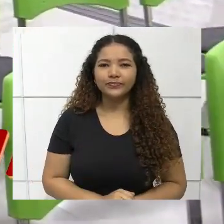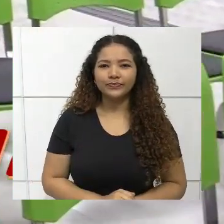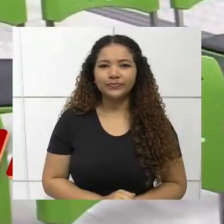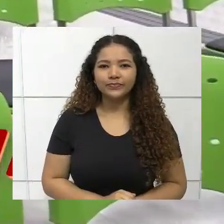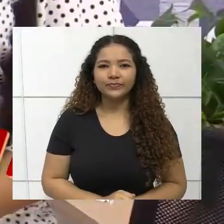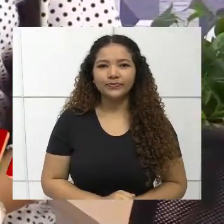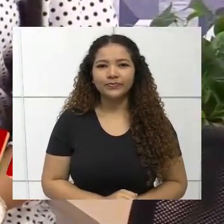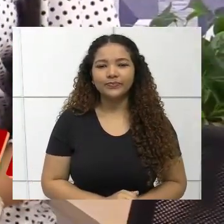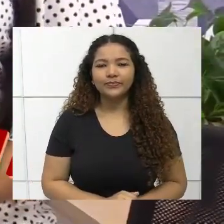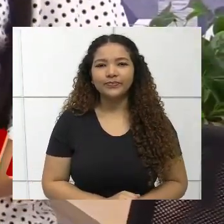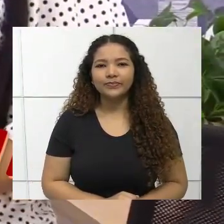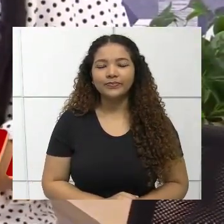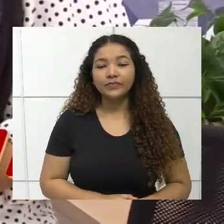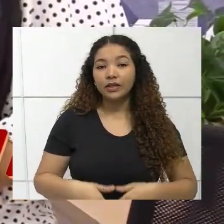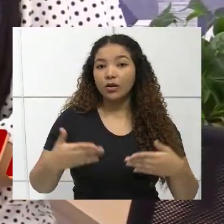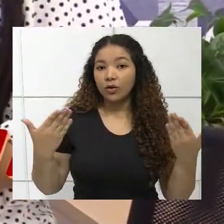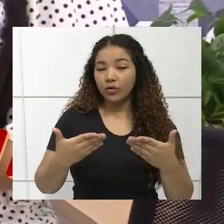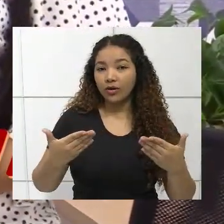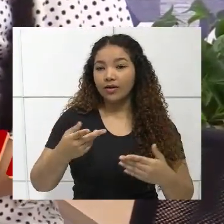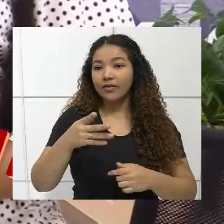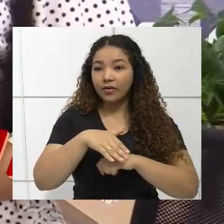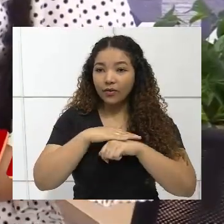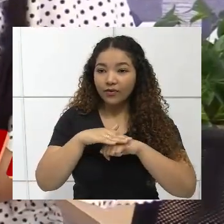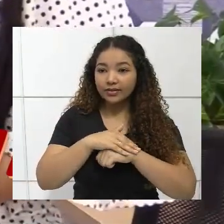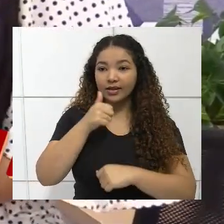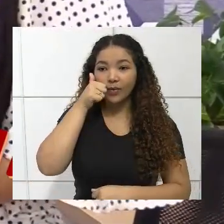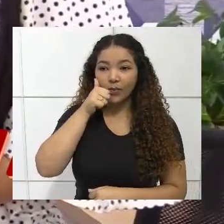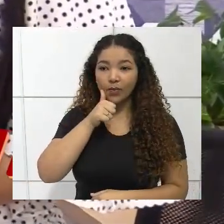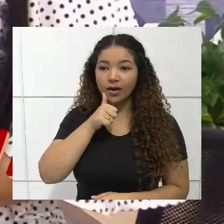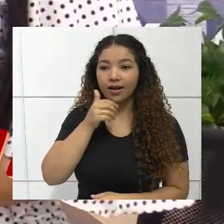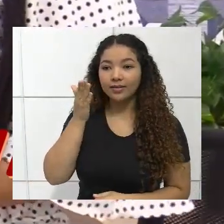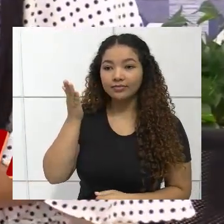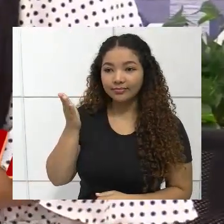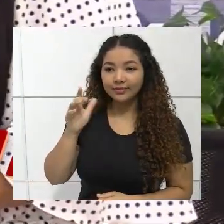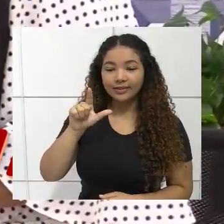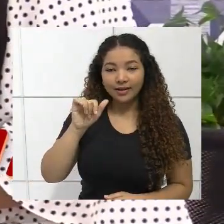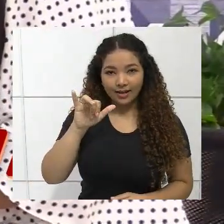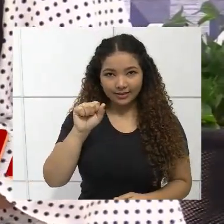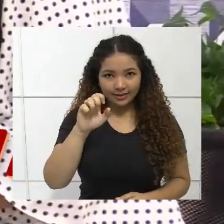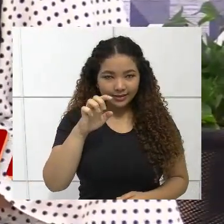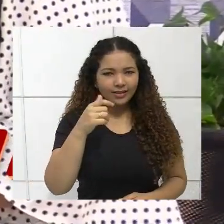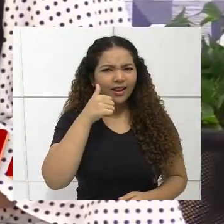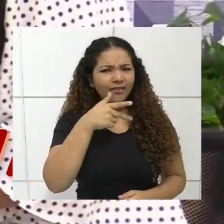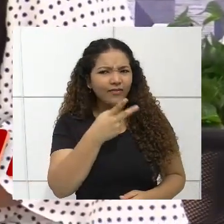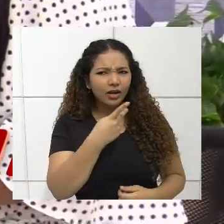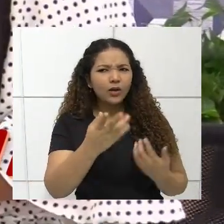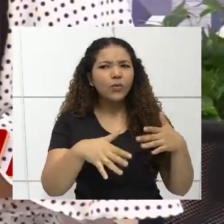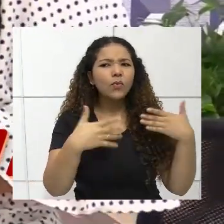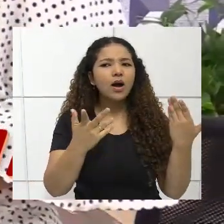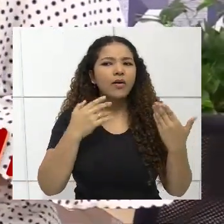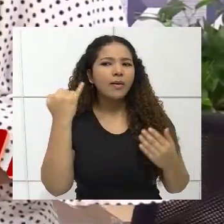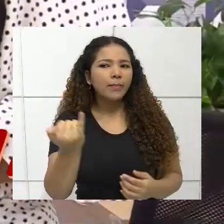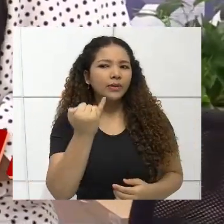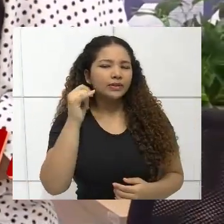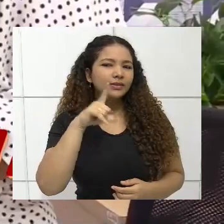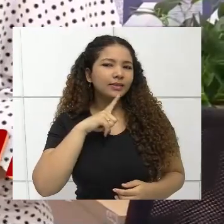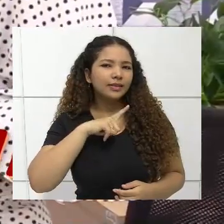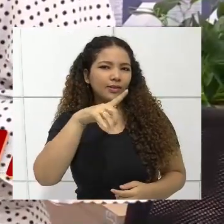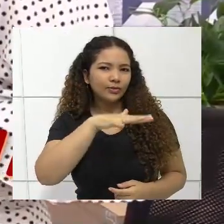capital anual. Agora a gente vai conversar com a cooperada Laís. Laís, qual a importância, né, de ter esse espaço aqui